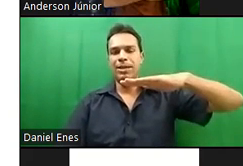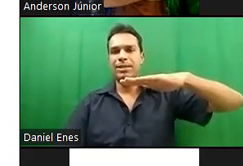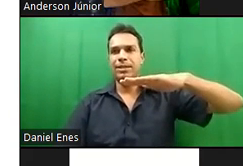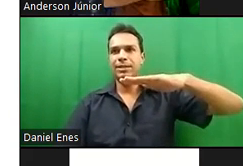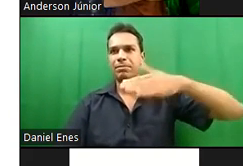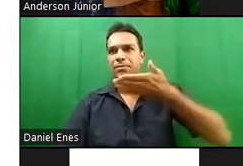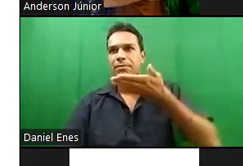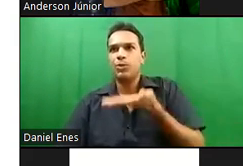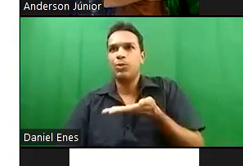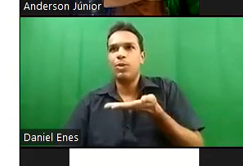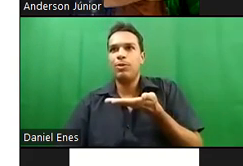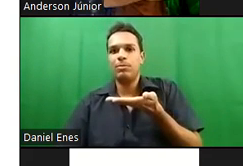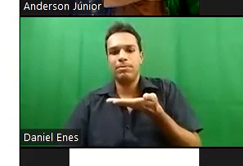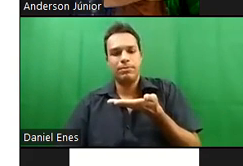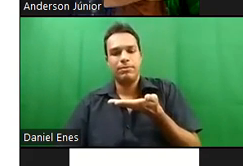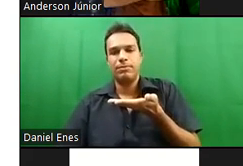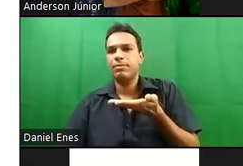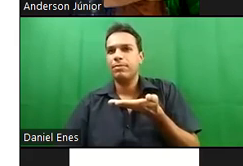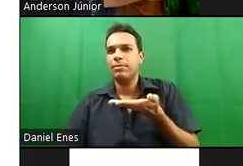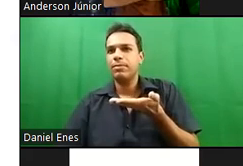mão assim, eu estou com a mão...